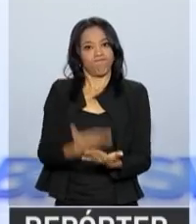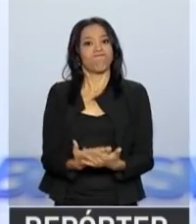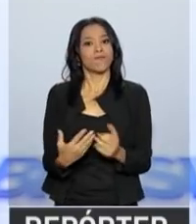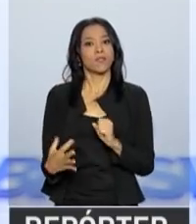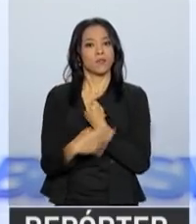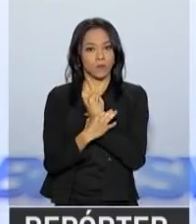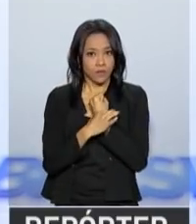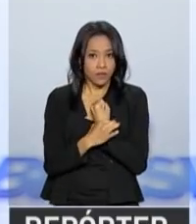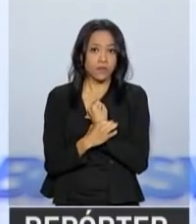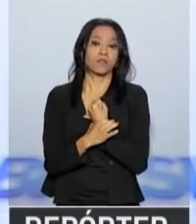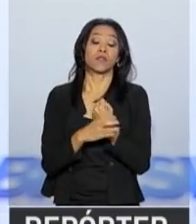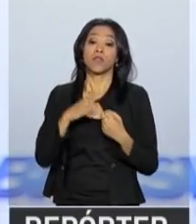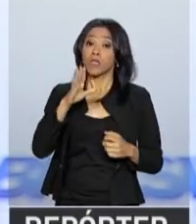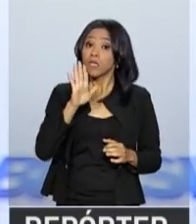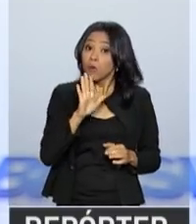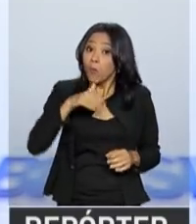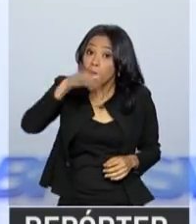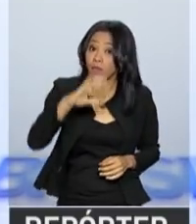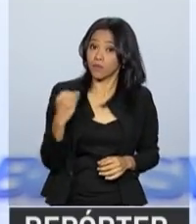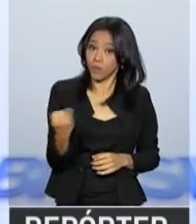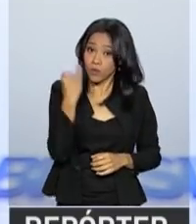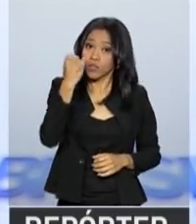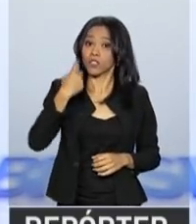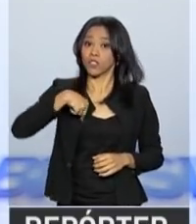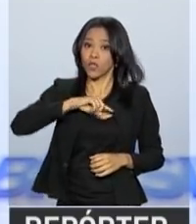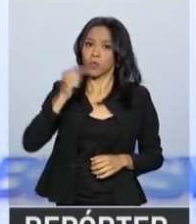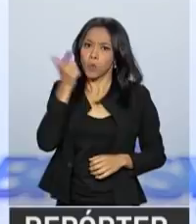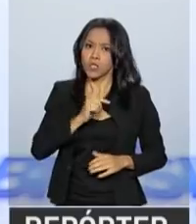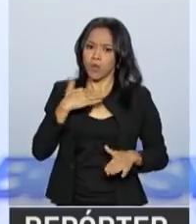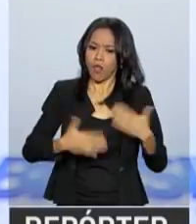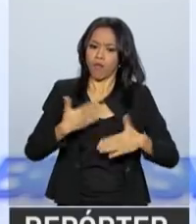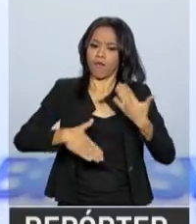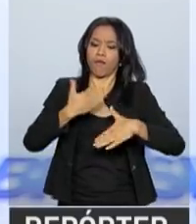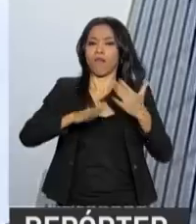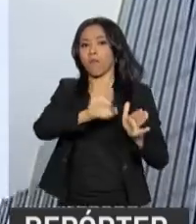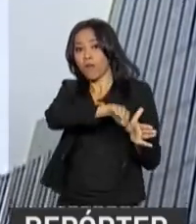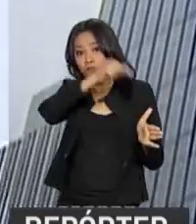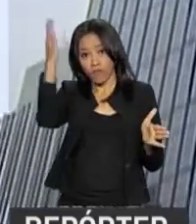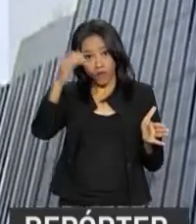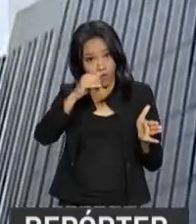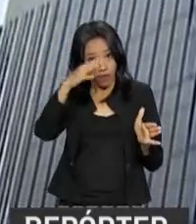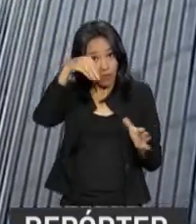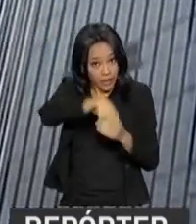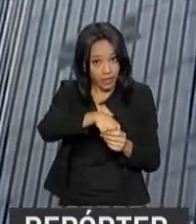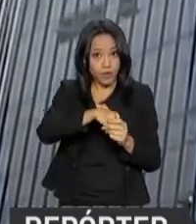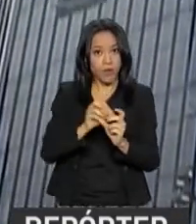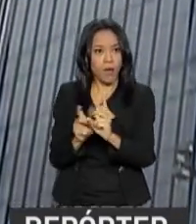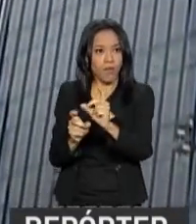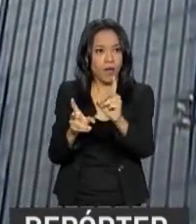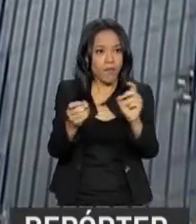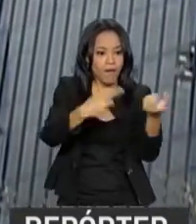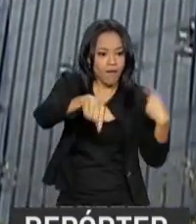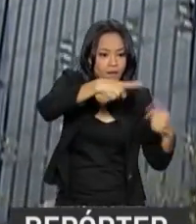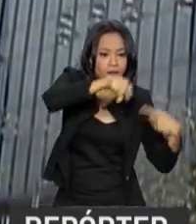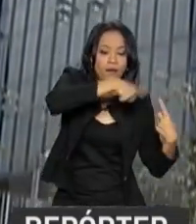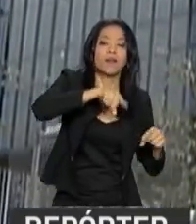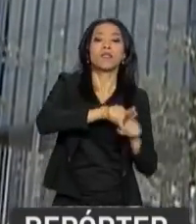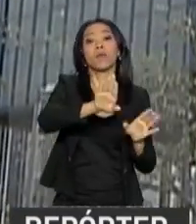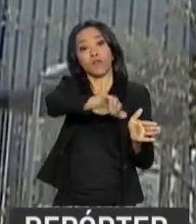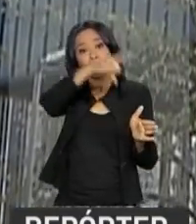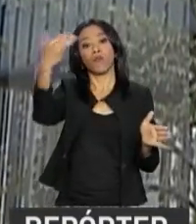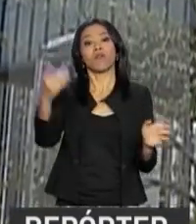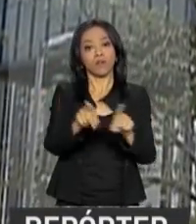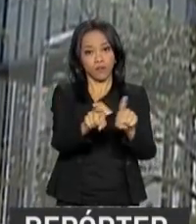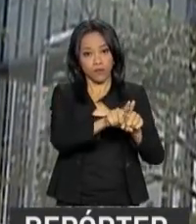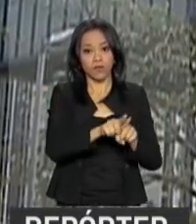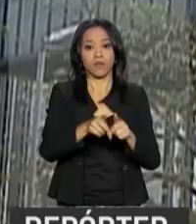mais importante é que nós estamos crescendo tanto no mercado interno quanto exportações o principal banco de fomento do país o banco nacional